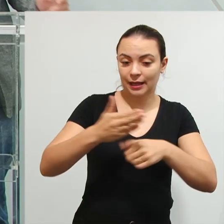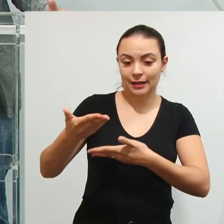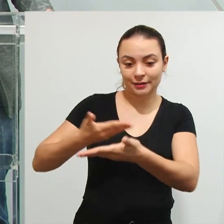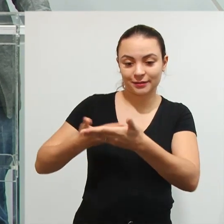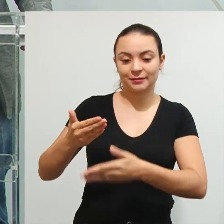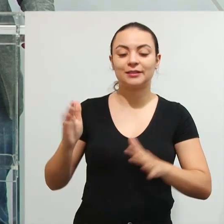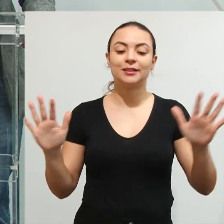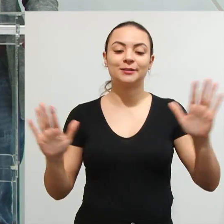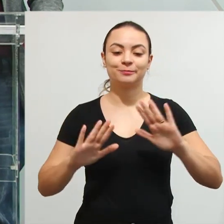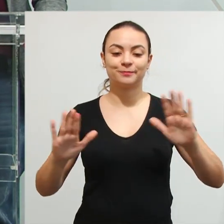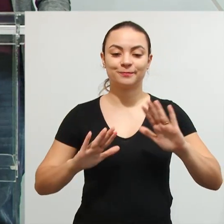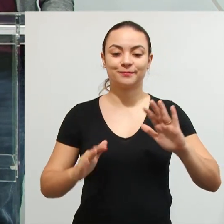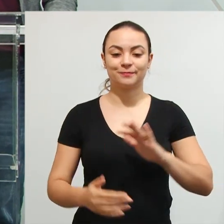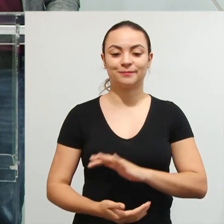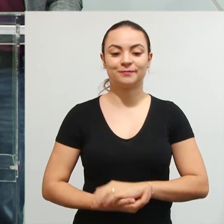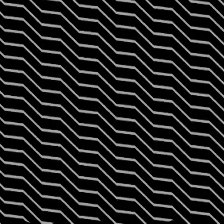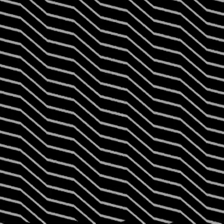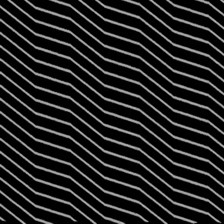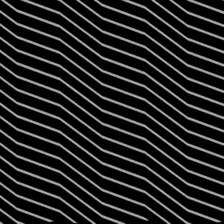até mais